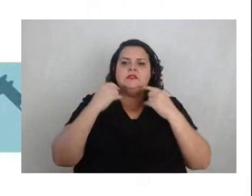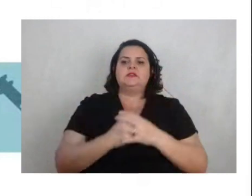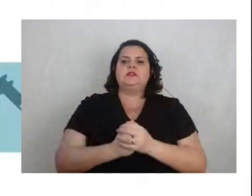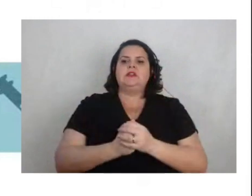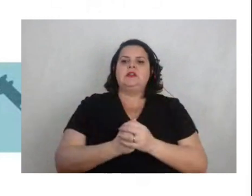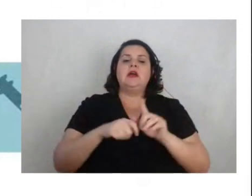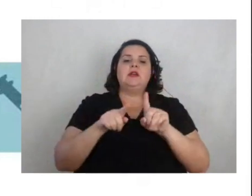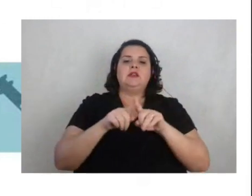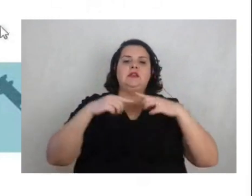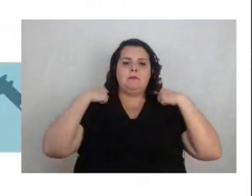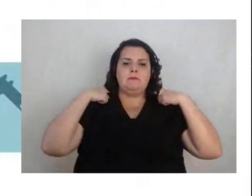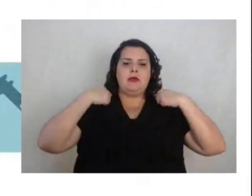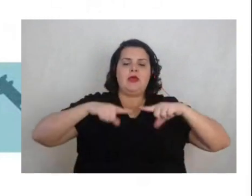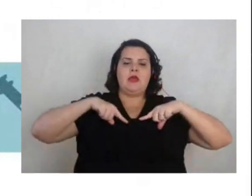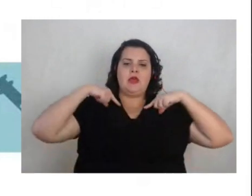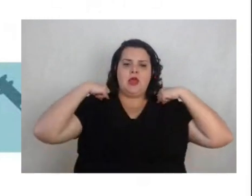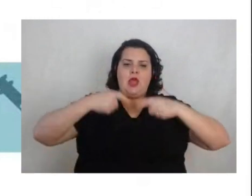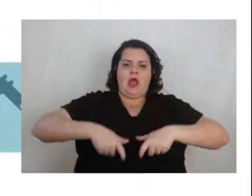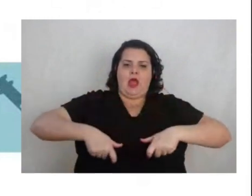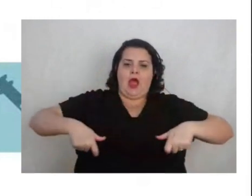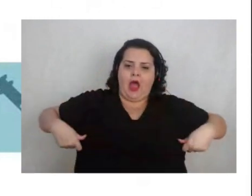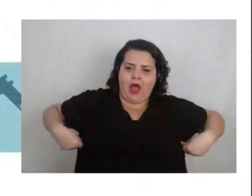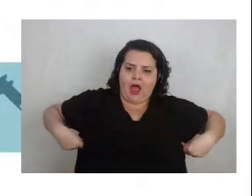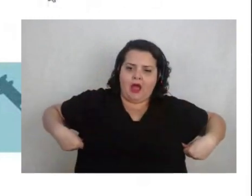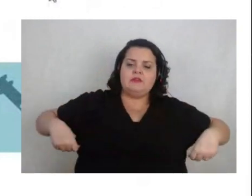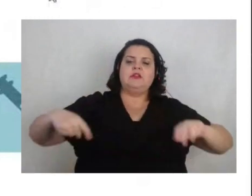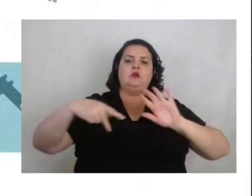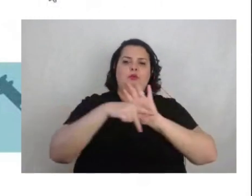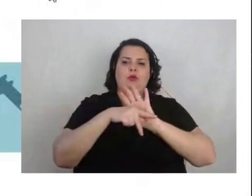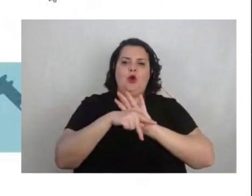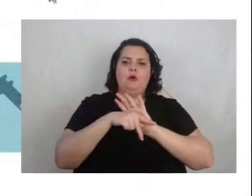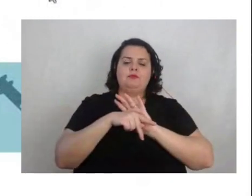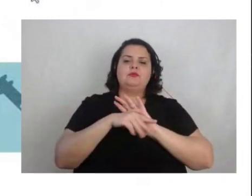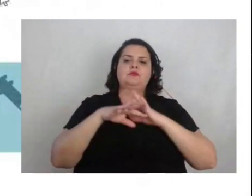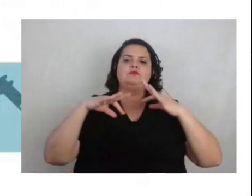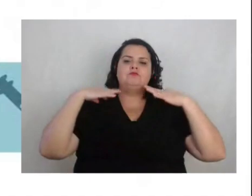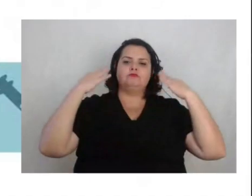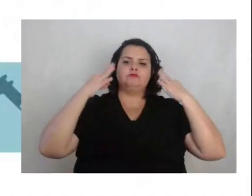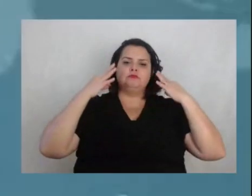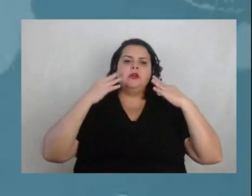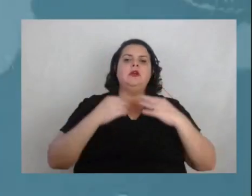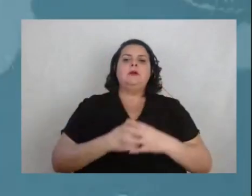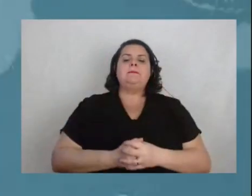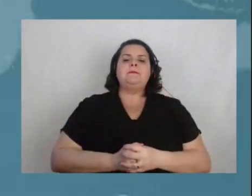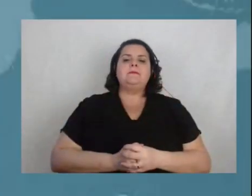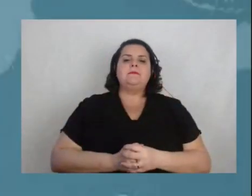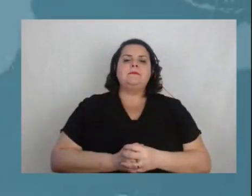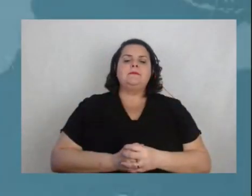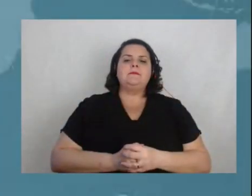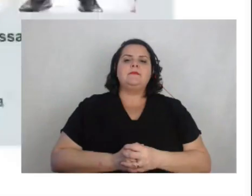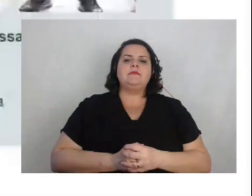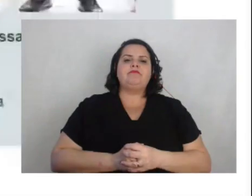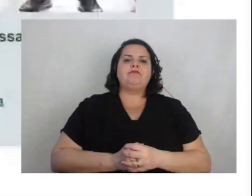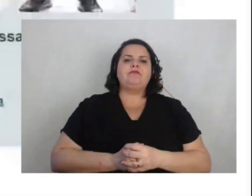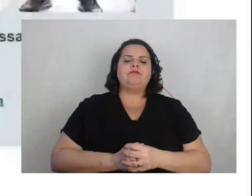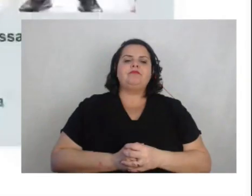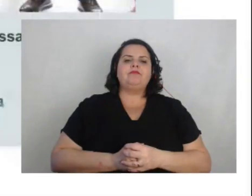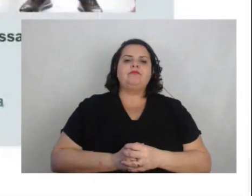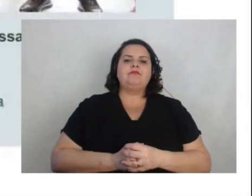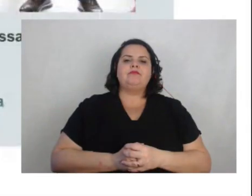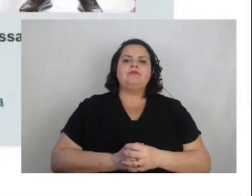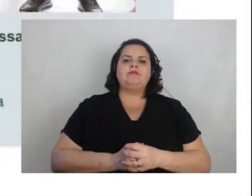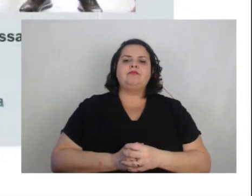aventais, aumentando muito a despesa do hospital nesses itens. Tem